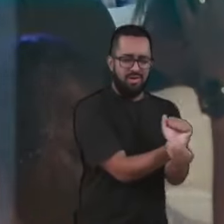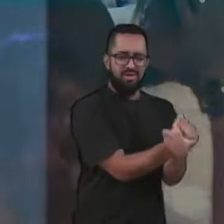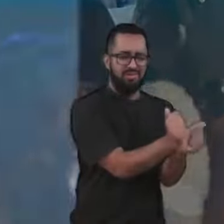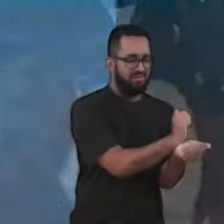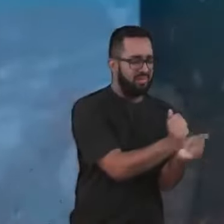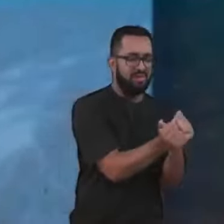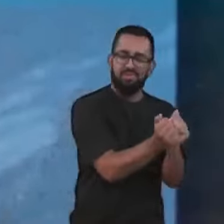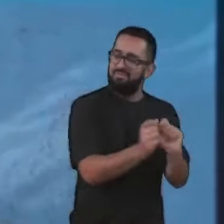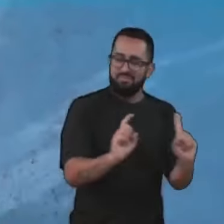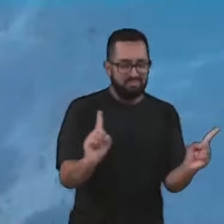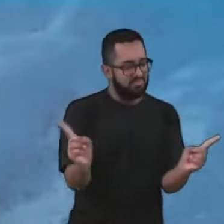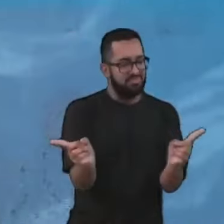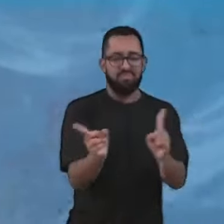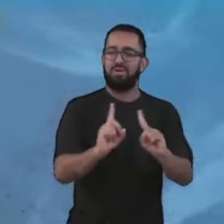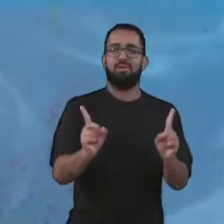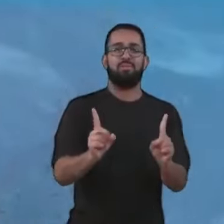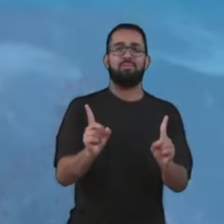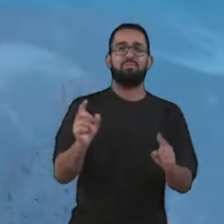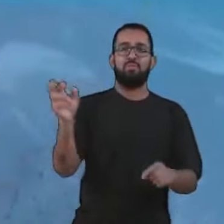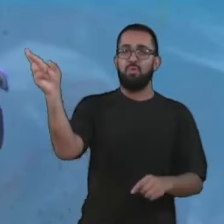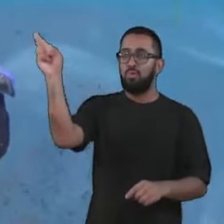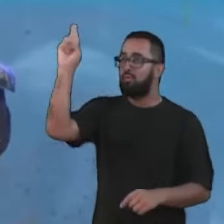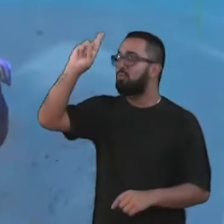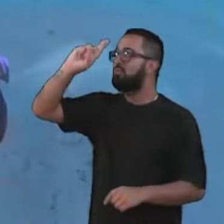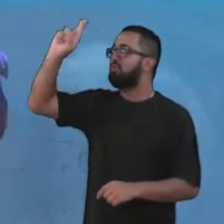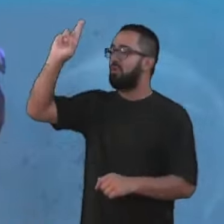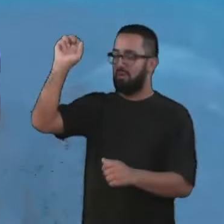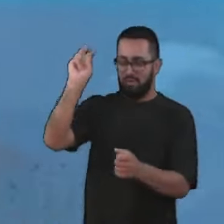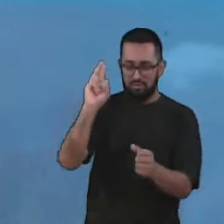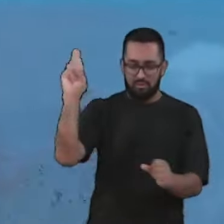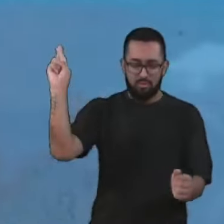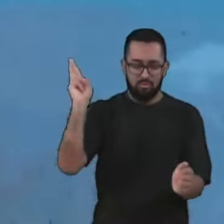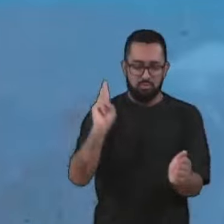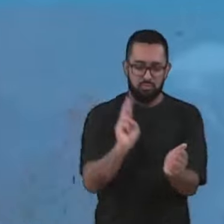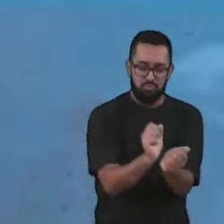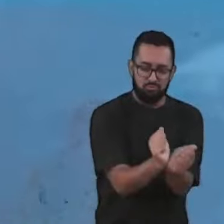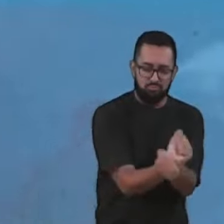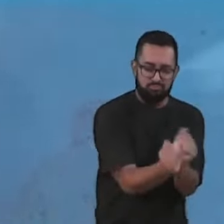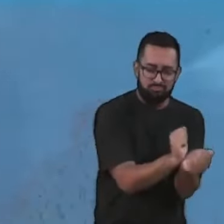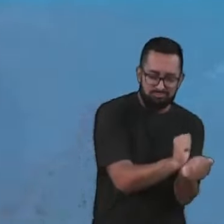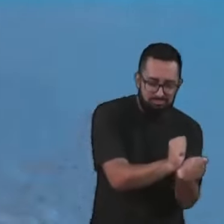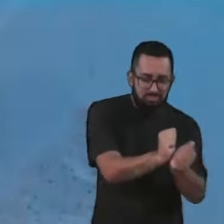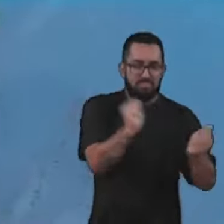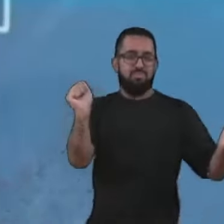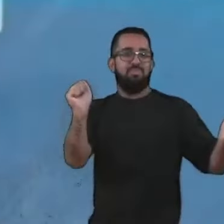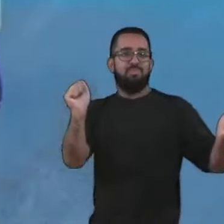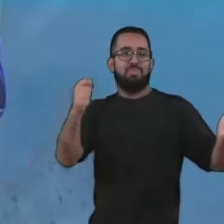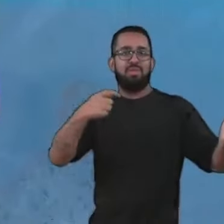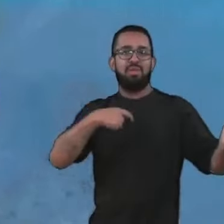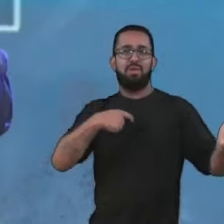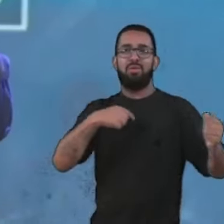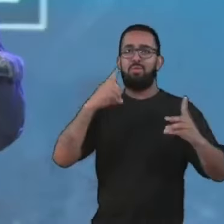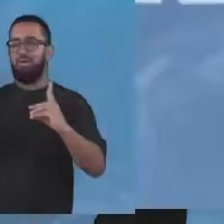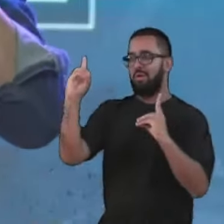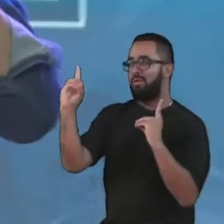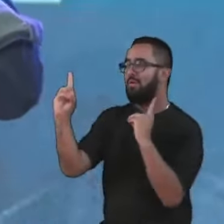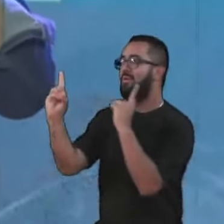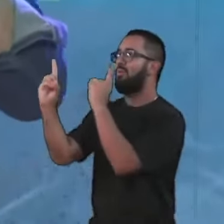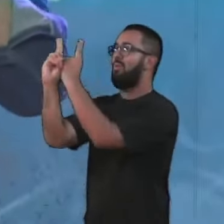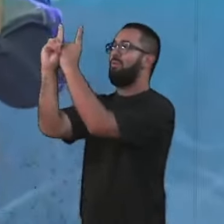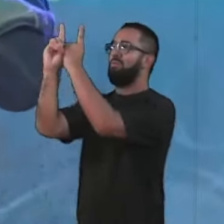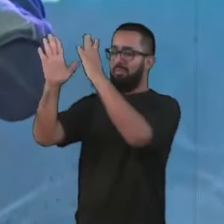de uma caverna. Diga: o Senhor me dá liberdade. Diga: Ele me dá alegria. Diga: Ele é. Diga: Ele